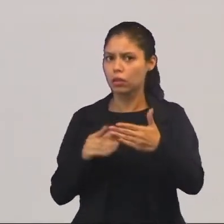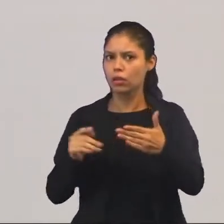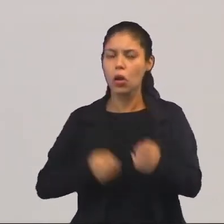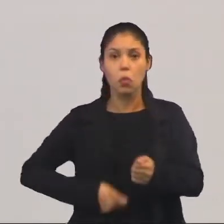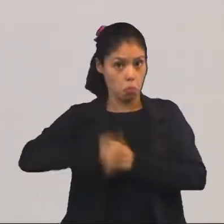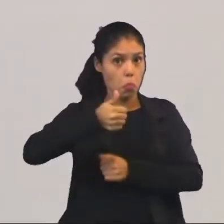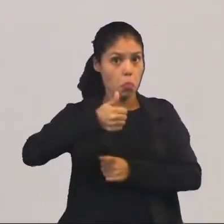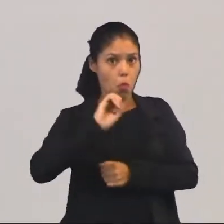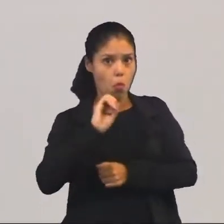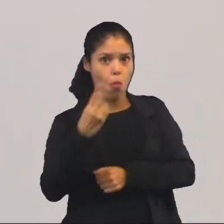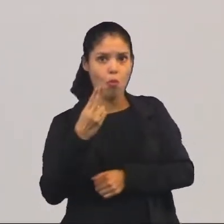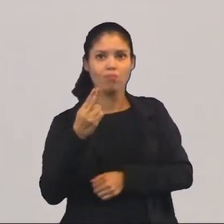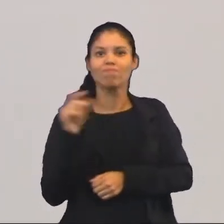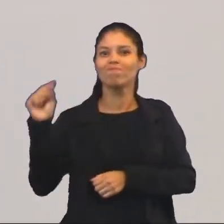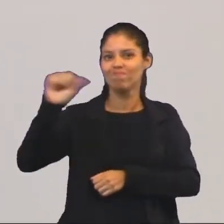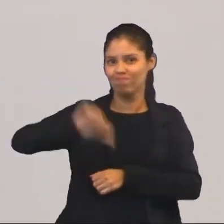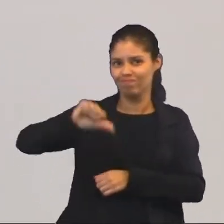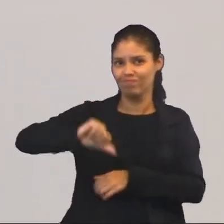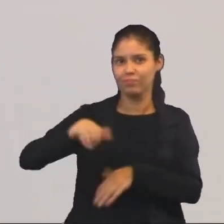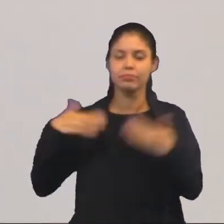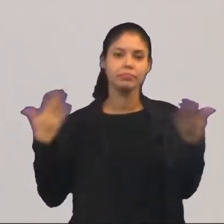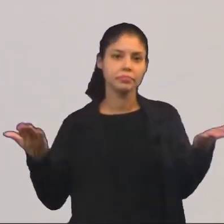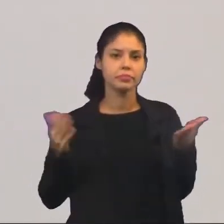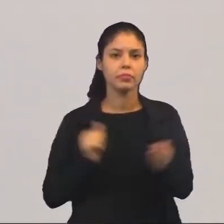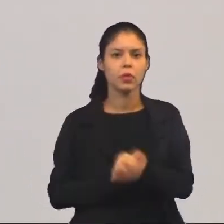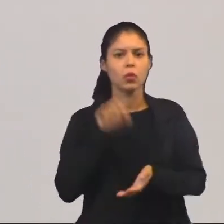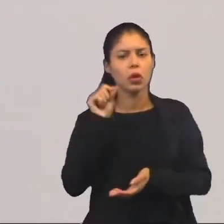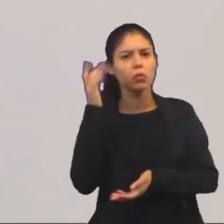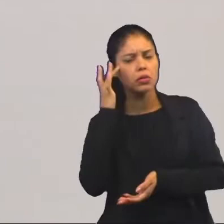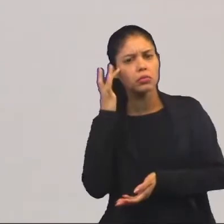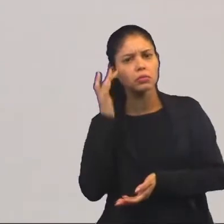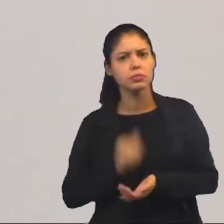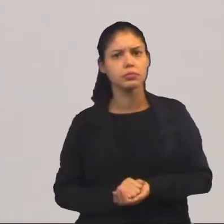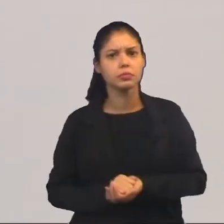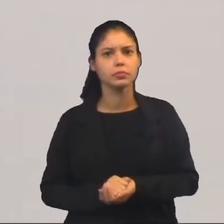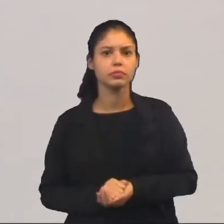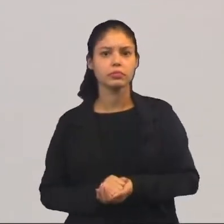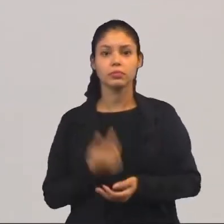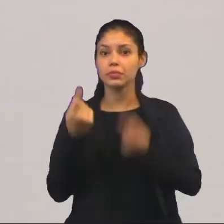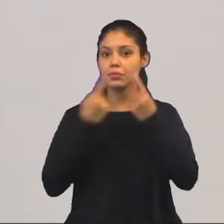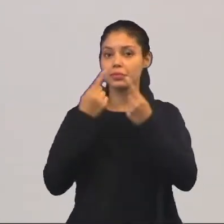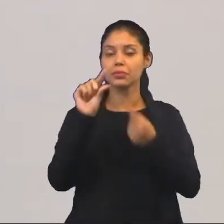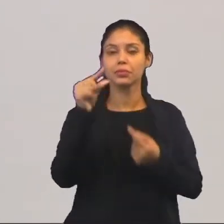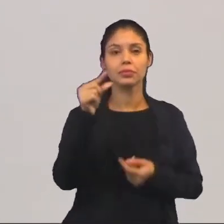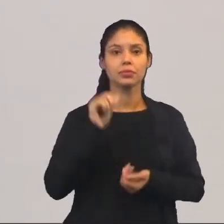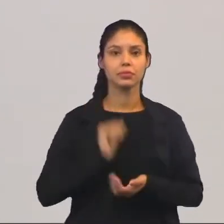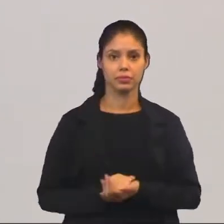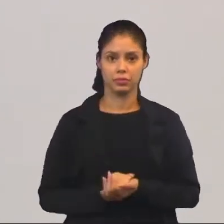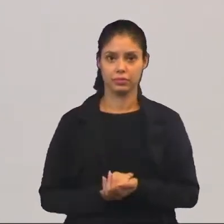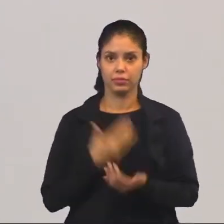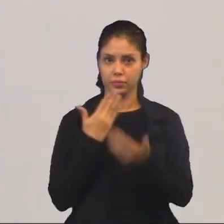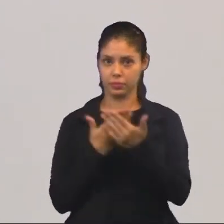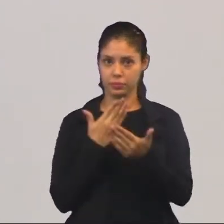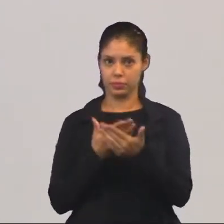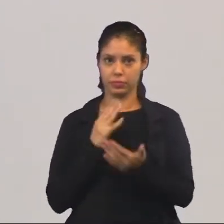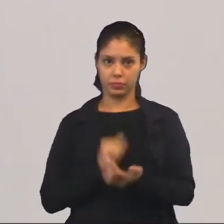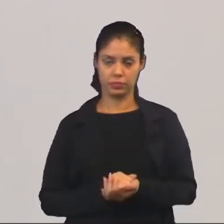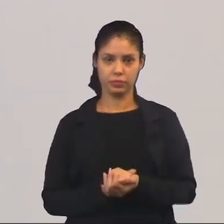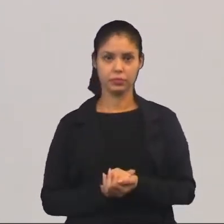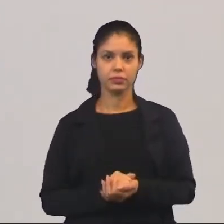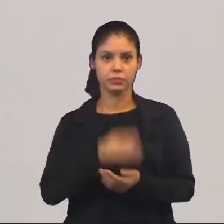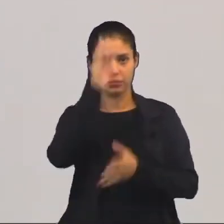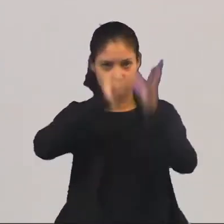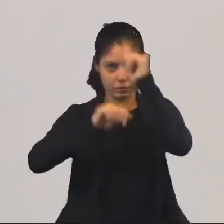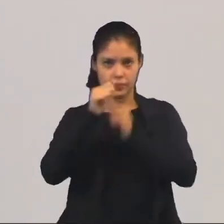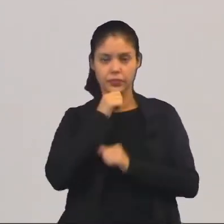impactos positivos ou impactos negativos? O que vocês acham? Vamos conversar um pouquinho, né? Vamos estudar e aprender ainda